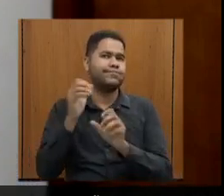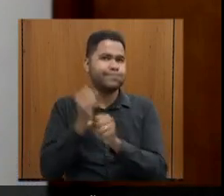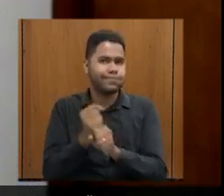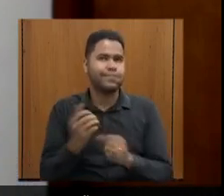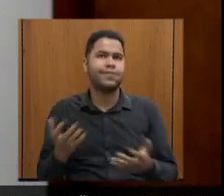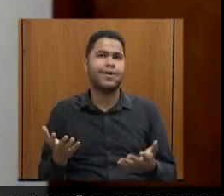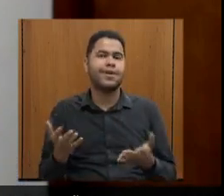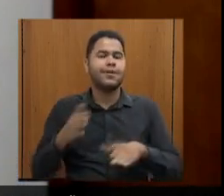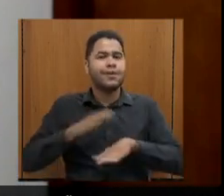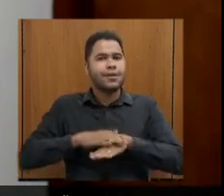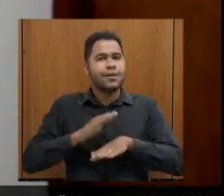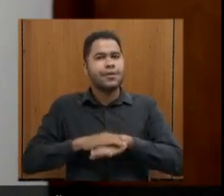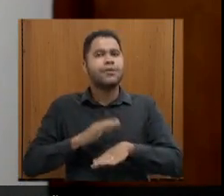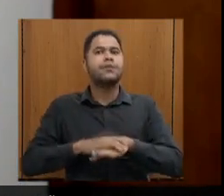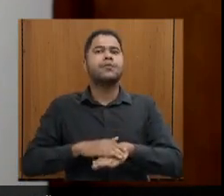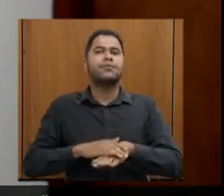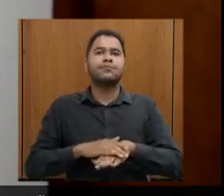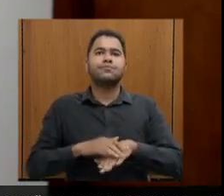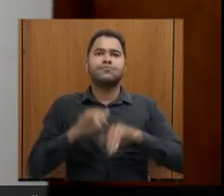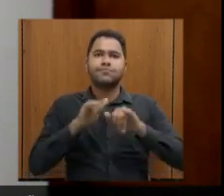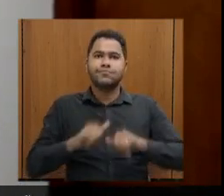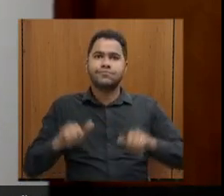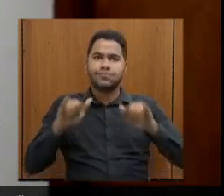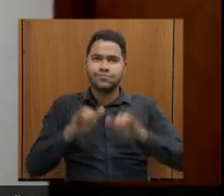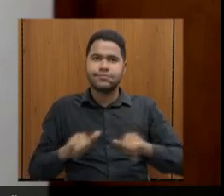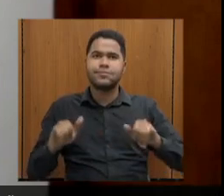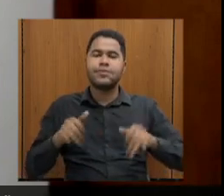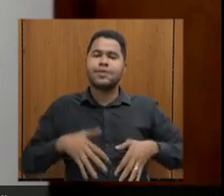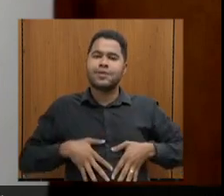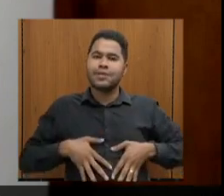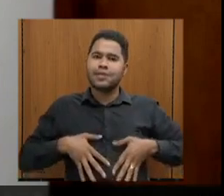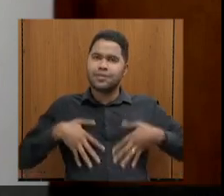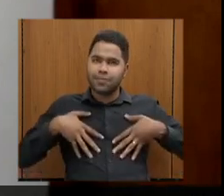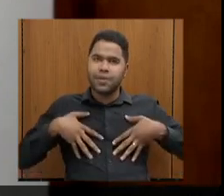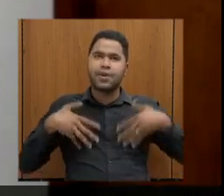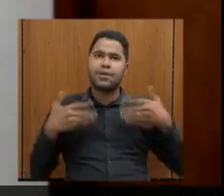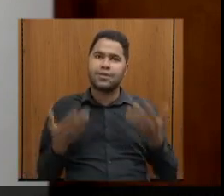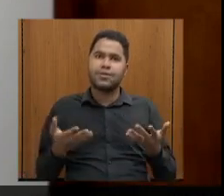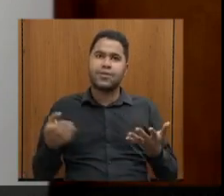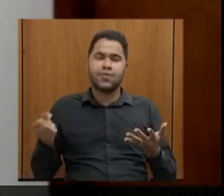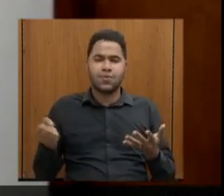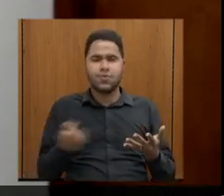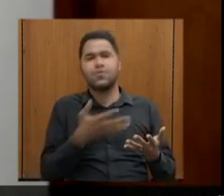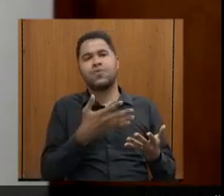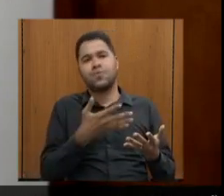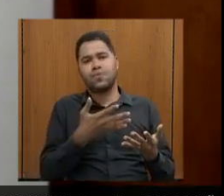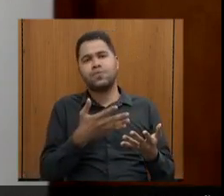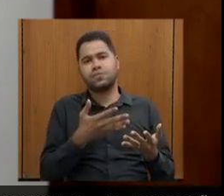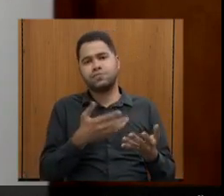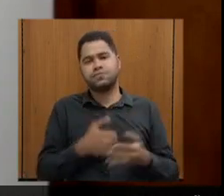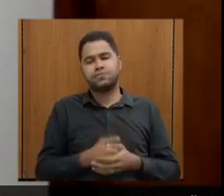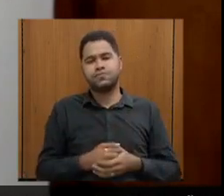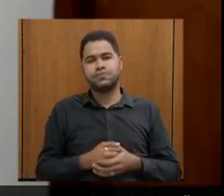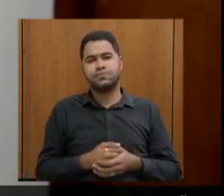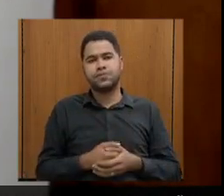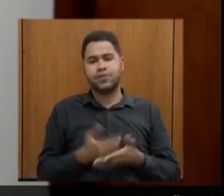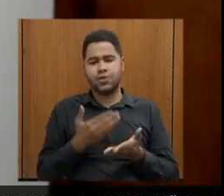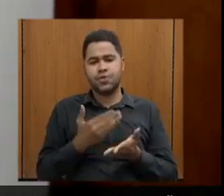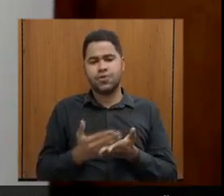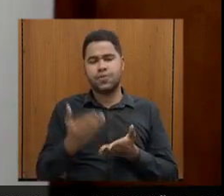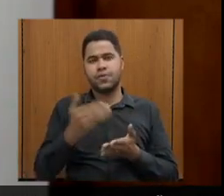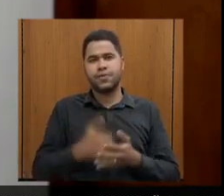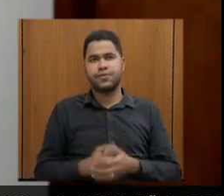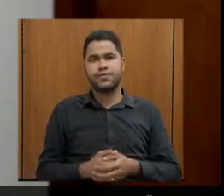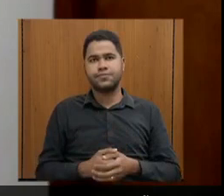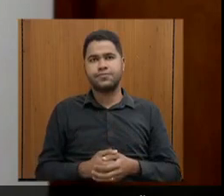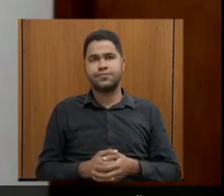palco de tamanho médio tamanho inspiração desse quem batons dessa nova roupagem é que chega né não